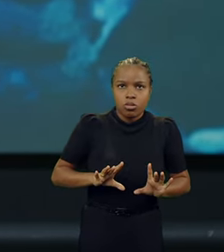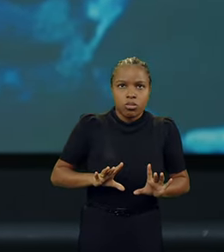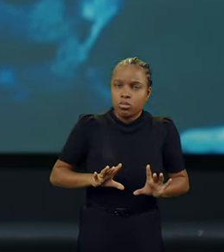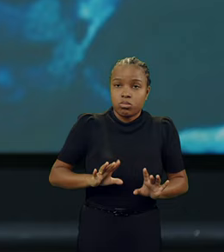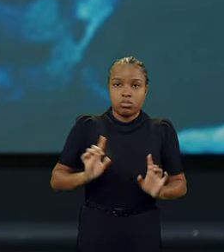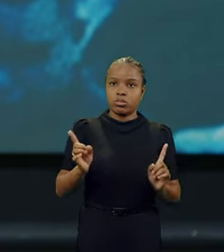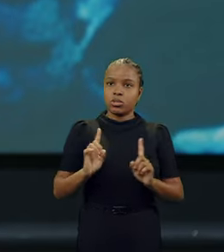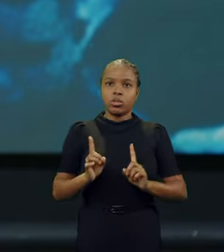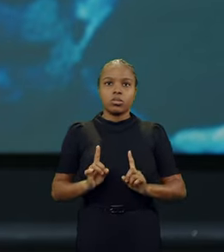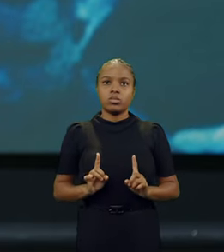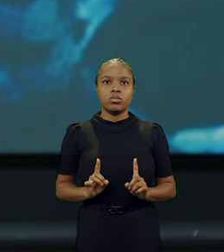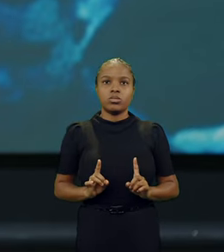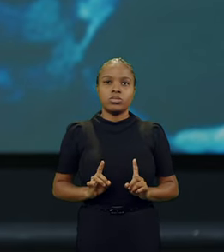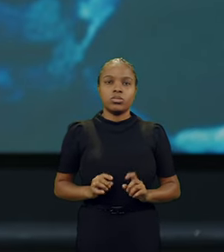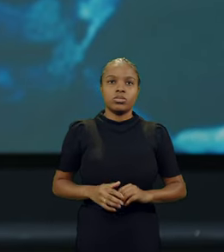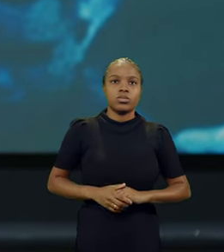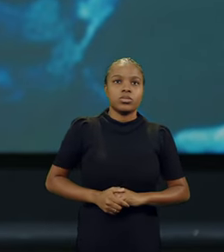que não.